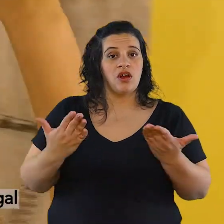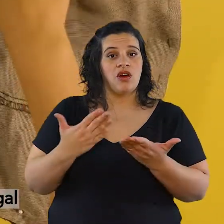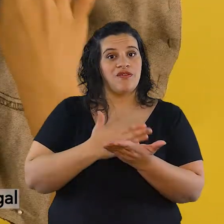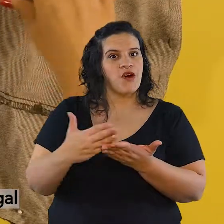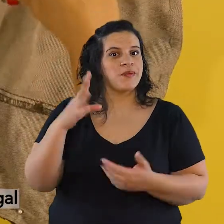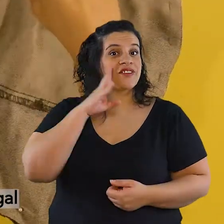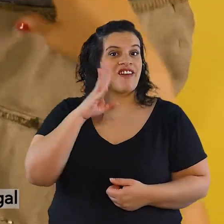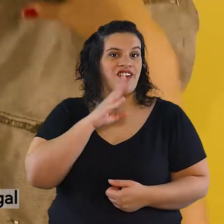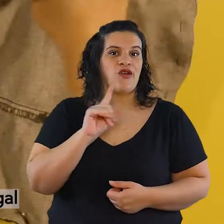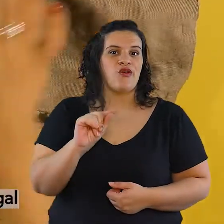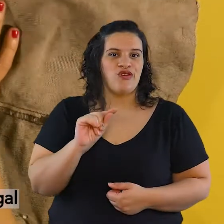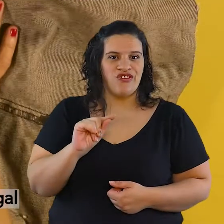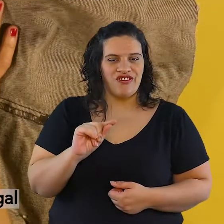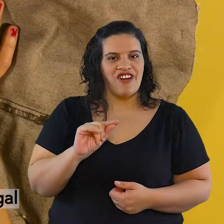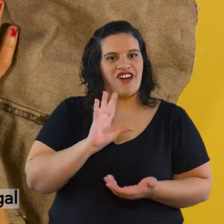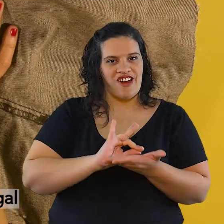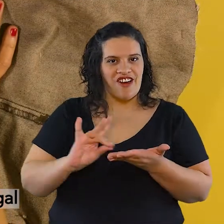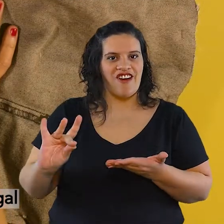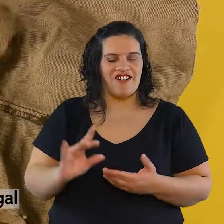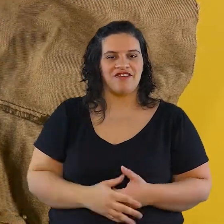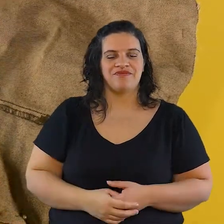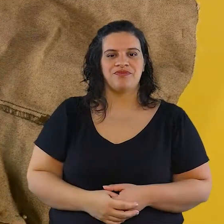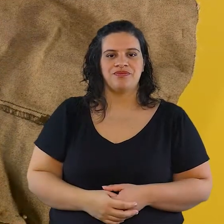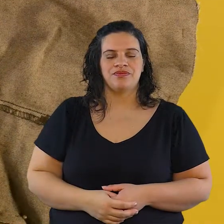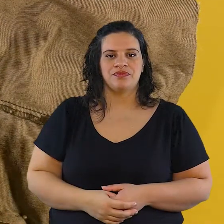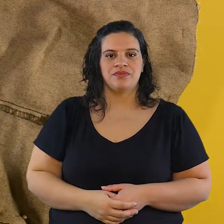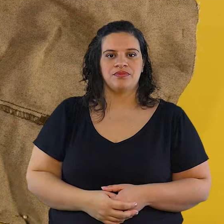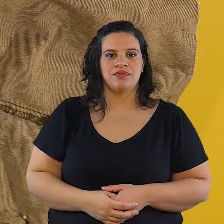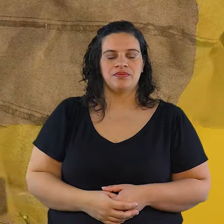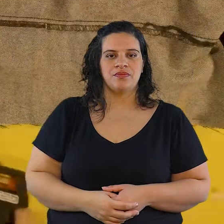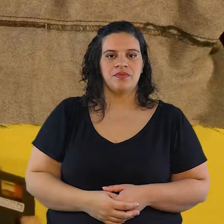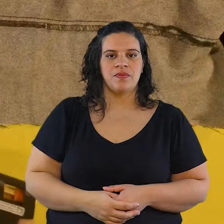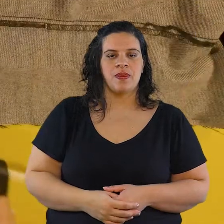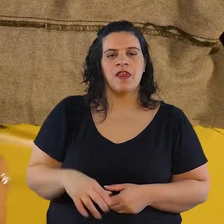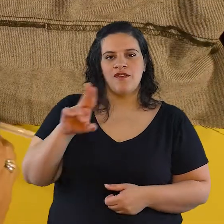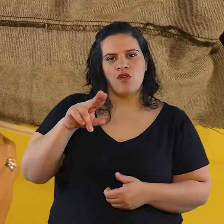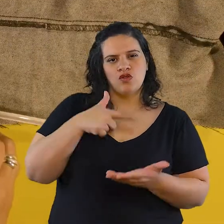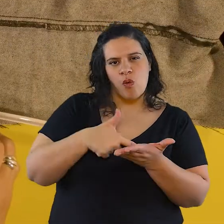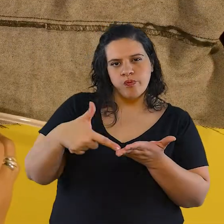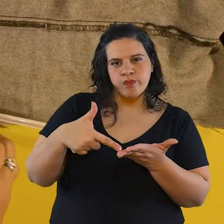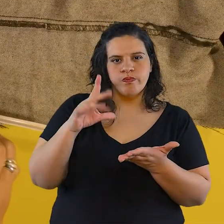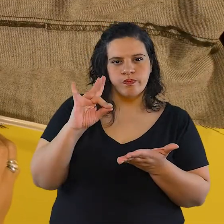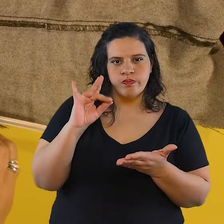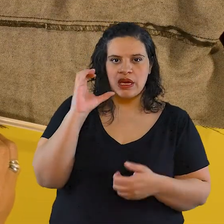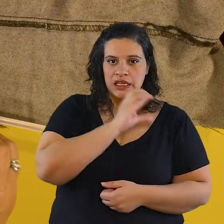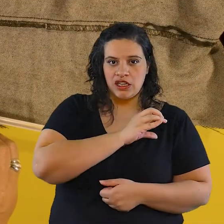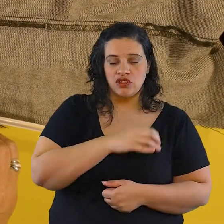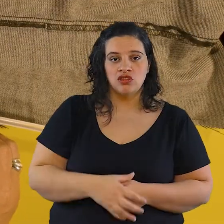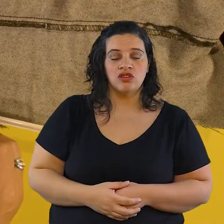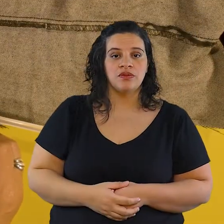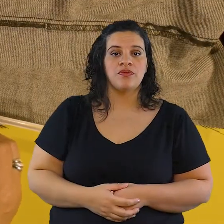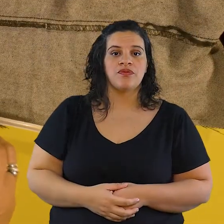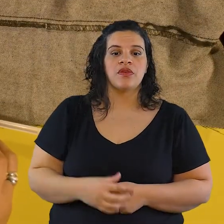Bom, agora a gente vai começar a parte mais legal, que é a colagem. Aqui a gente vai usar a cola